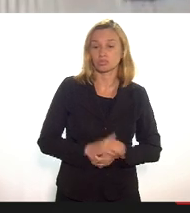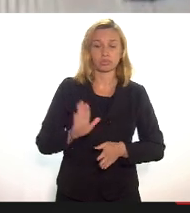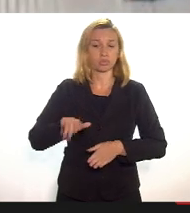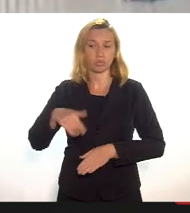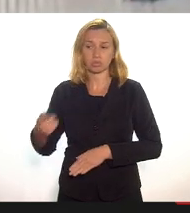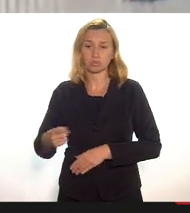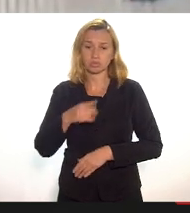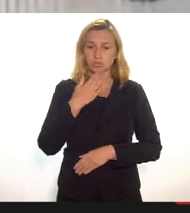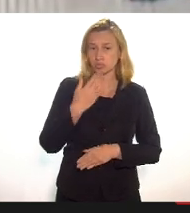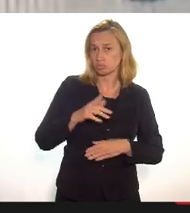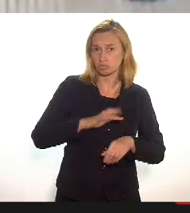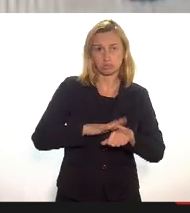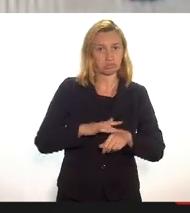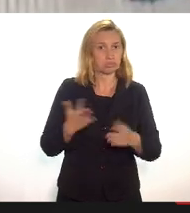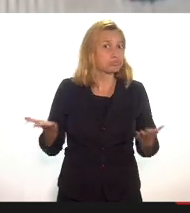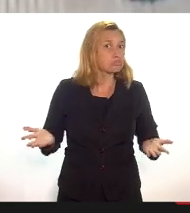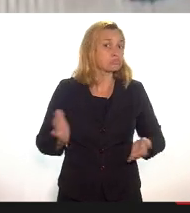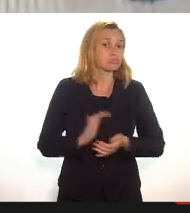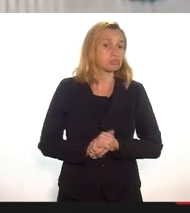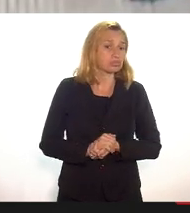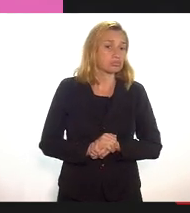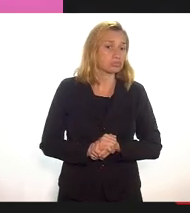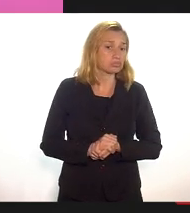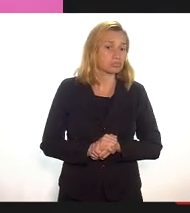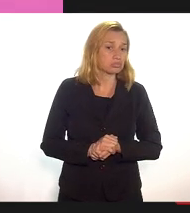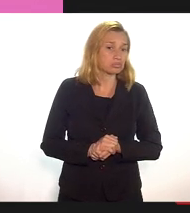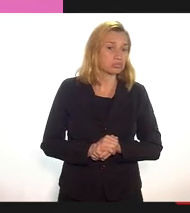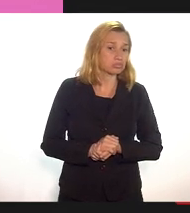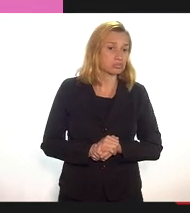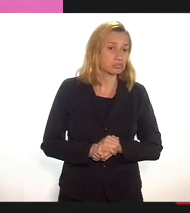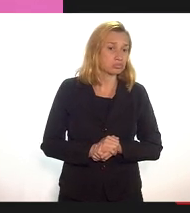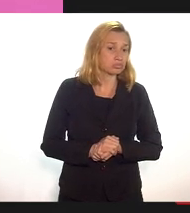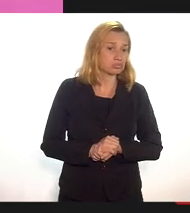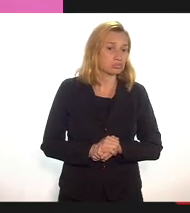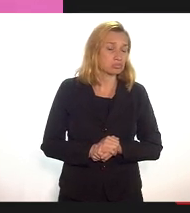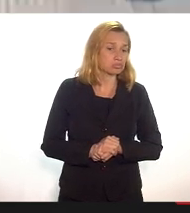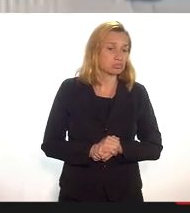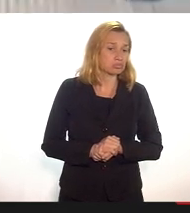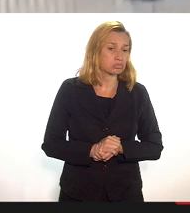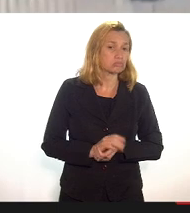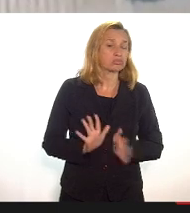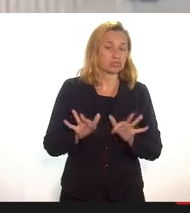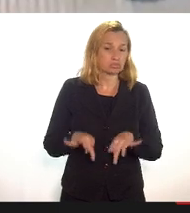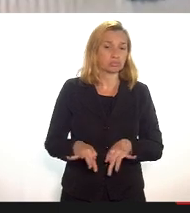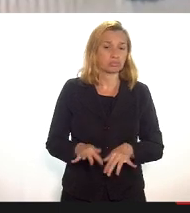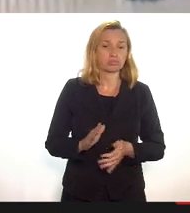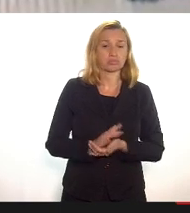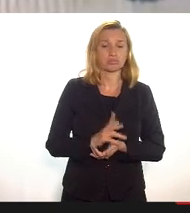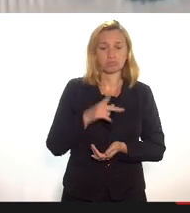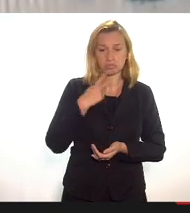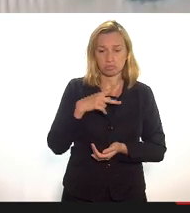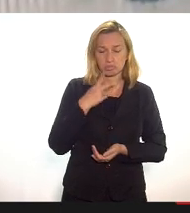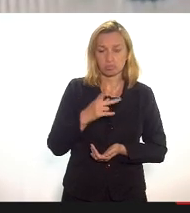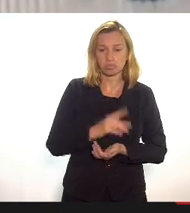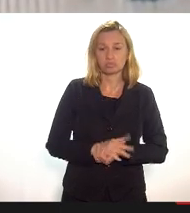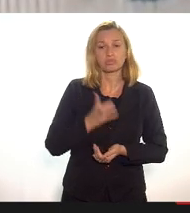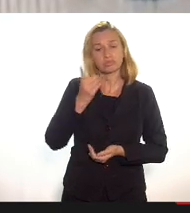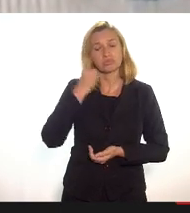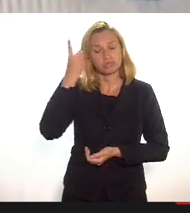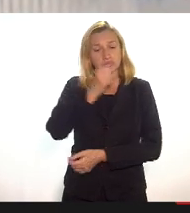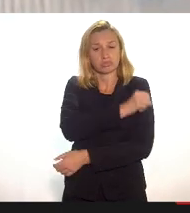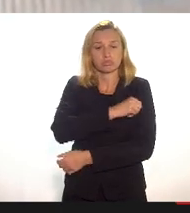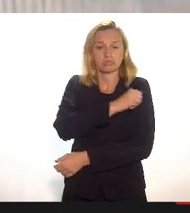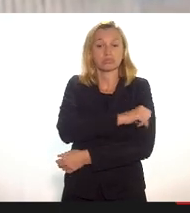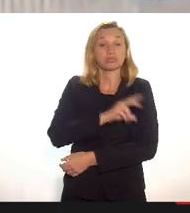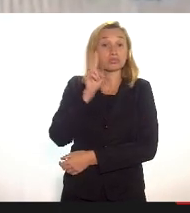outra doença. É estarrecedor, já caminhando para o final da minha intervenção, deputada enfermeira Rejane